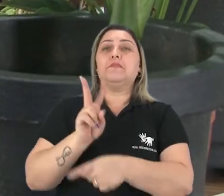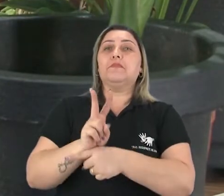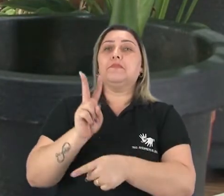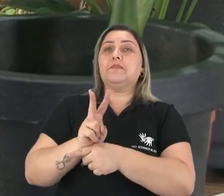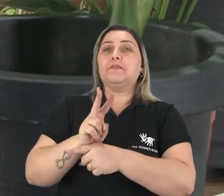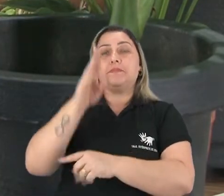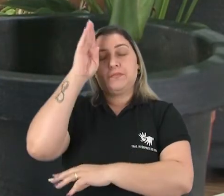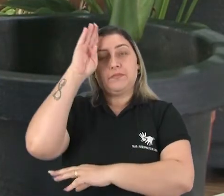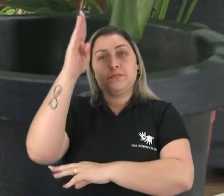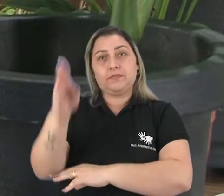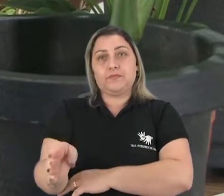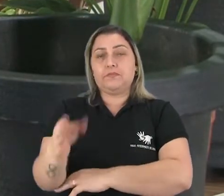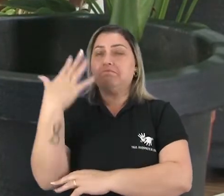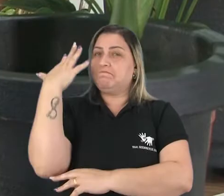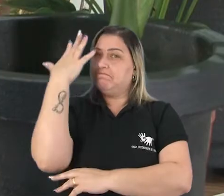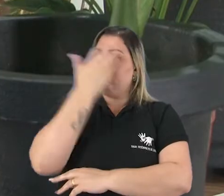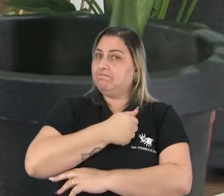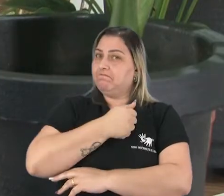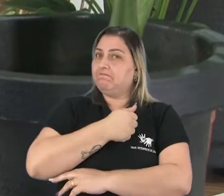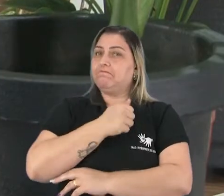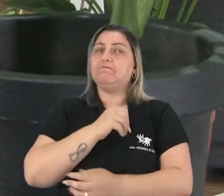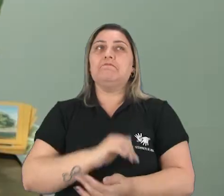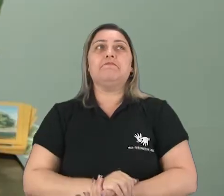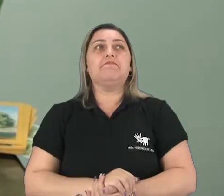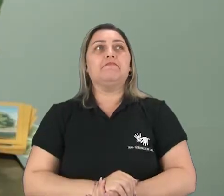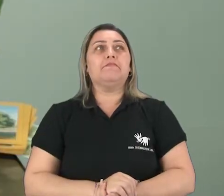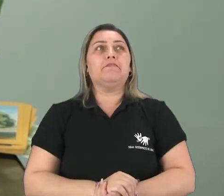cultivado principalmente por sua beleza.